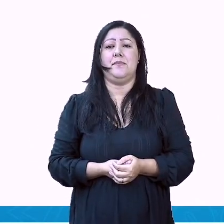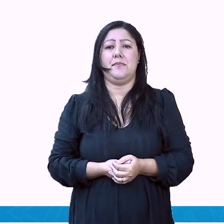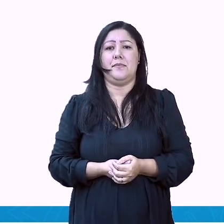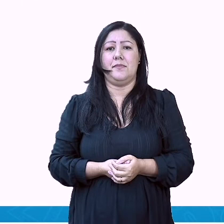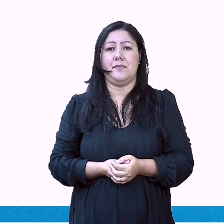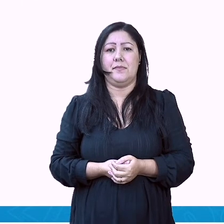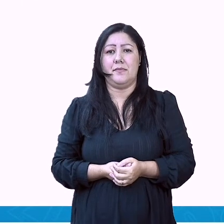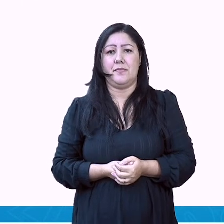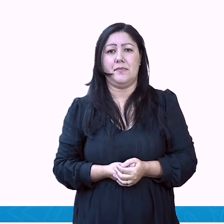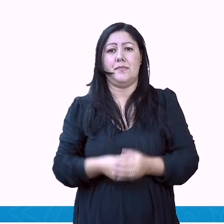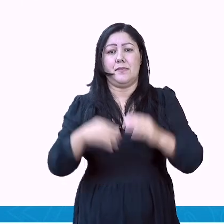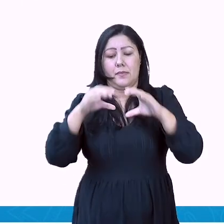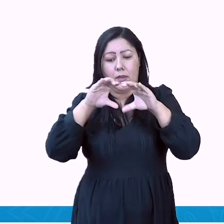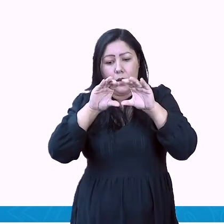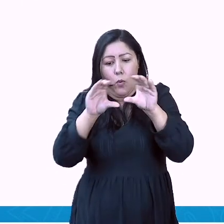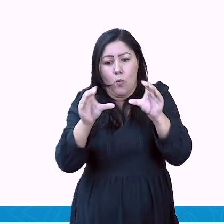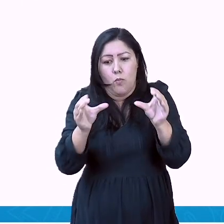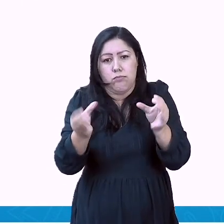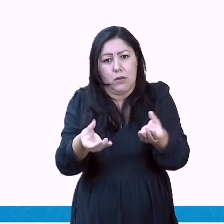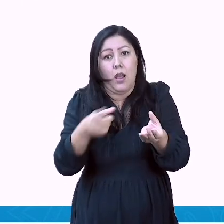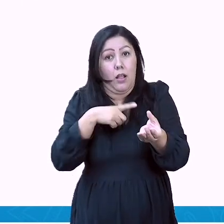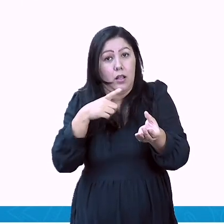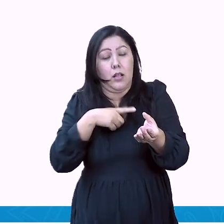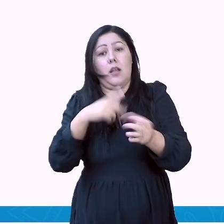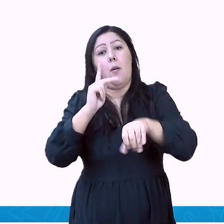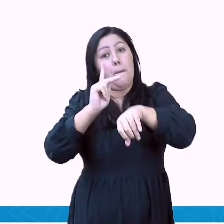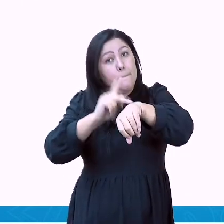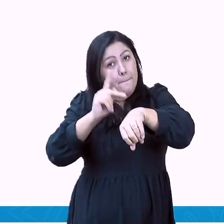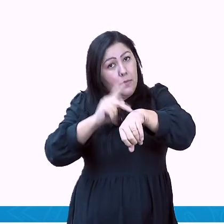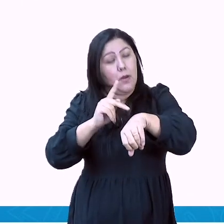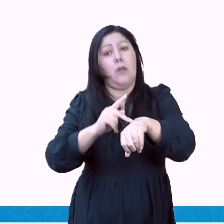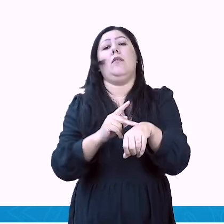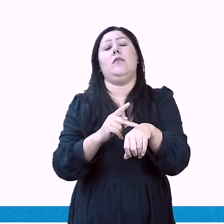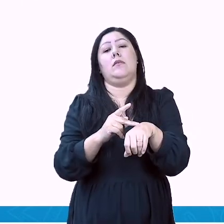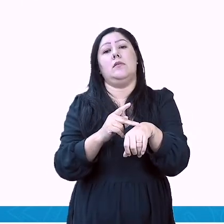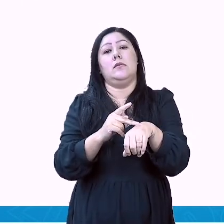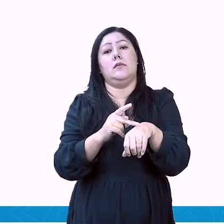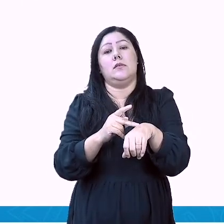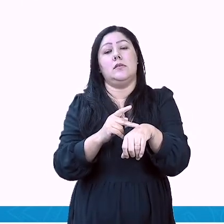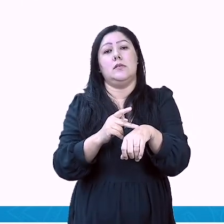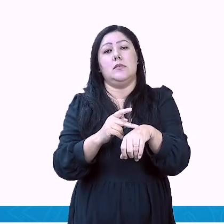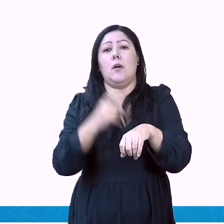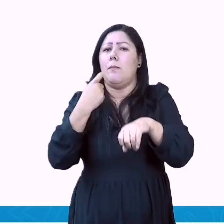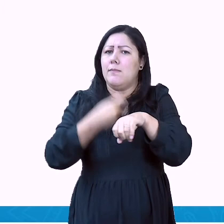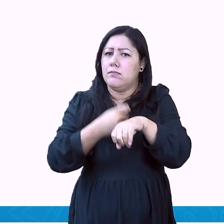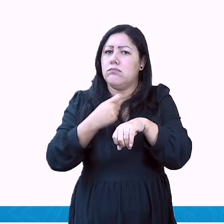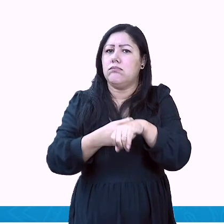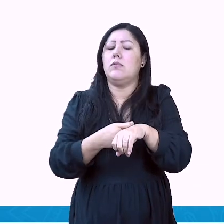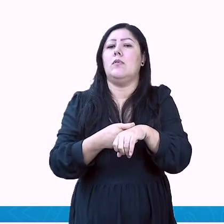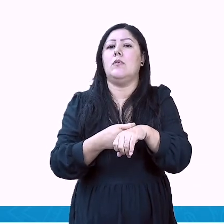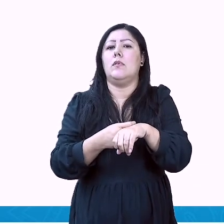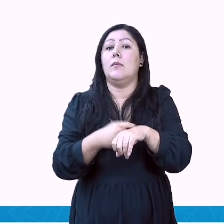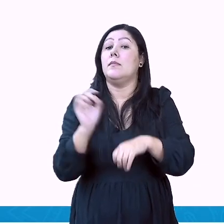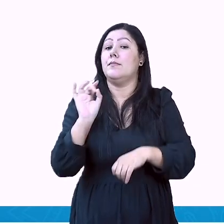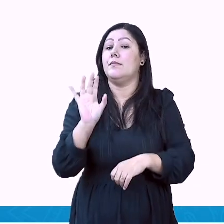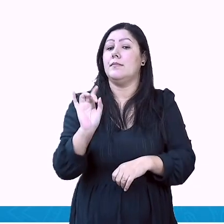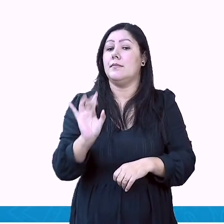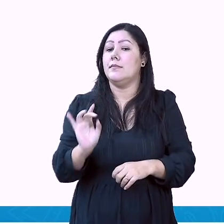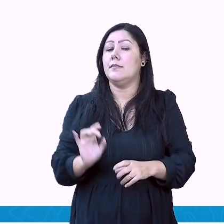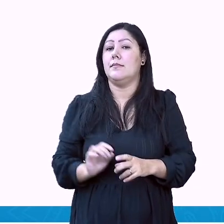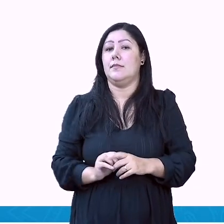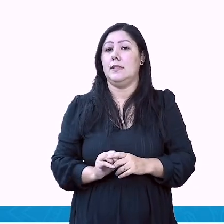O manto também é composto de rochas sólidas, porém, sob condições especiais. E ela se torna o